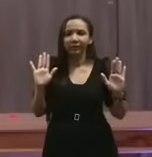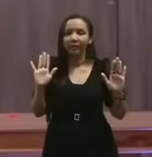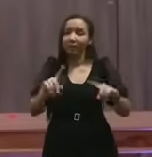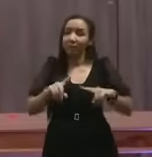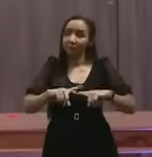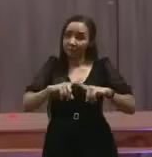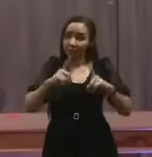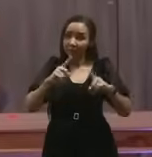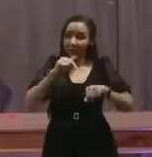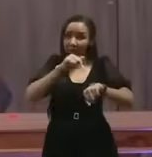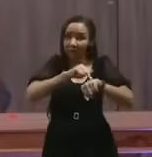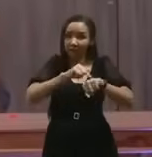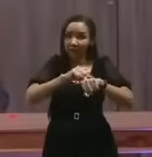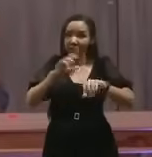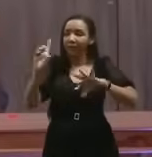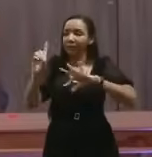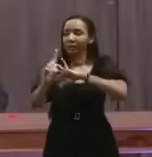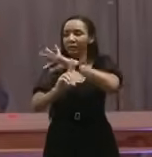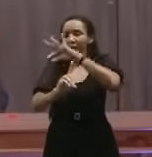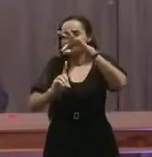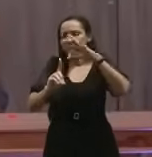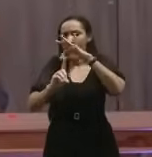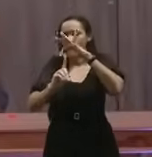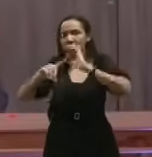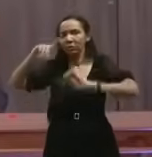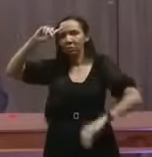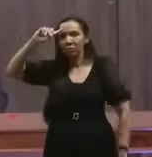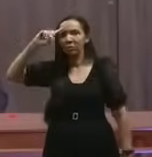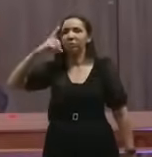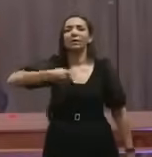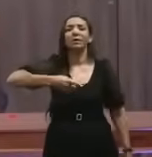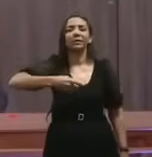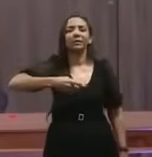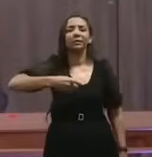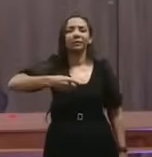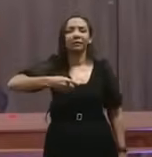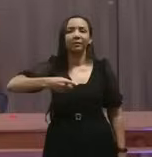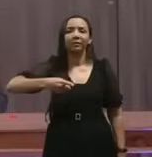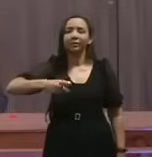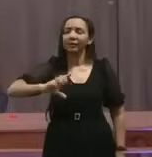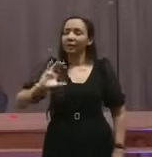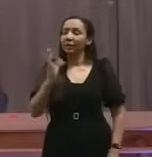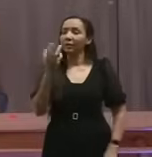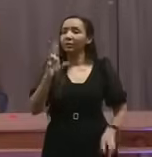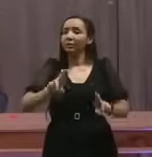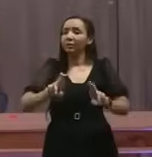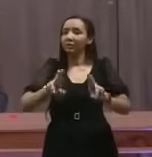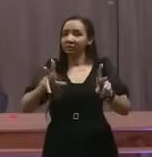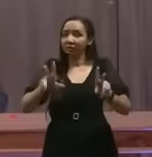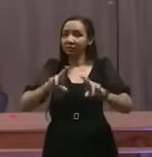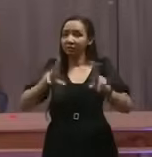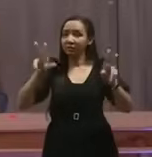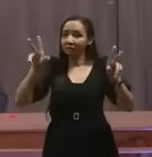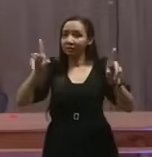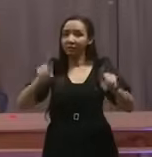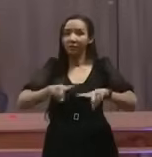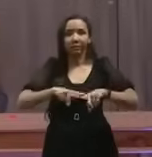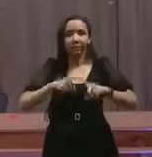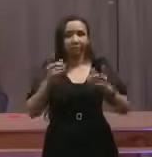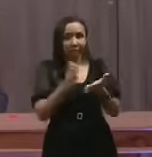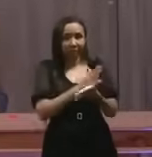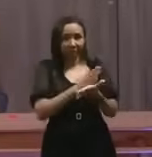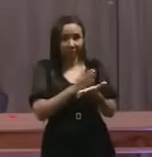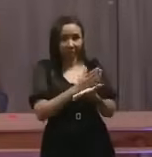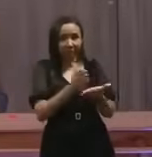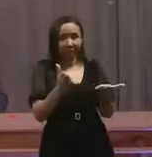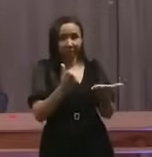santo Quando é o espírito santo irmão é coisa diferente aí pronto é adivinhando onde é que tem um carrinho onde é que tem a Nené onde é que tem um bebê onde é que tem a